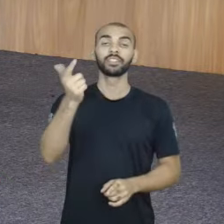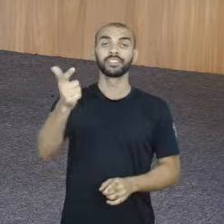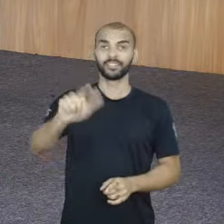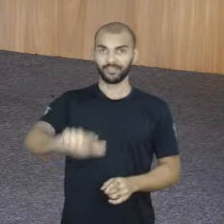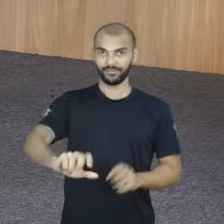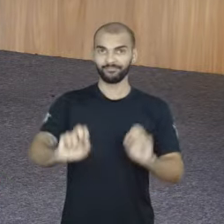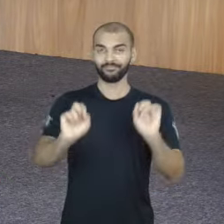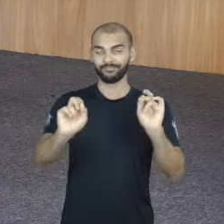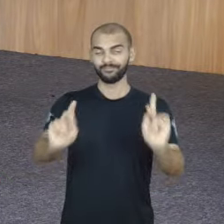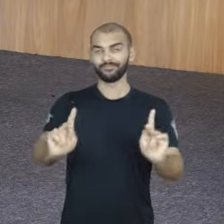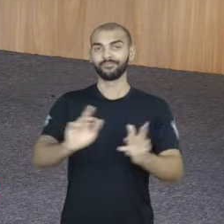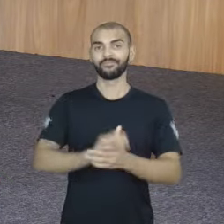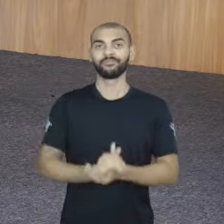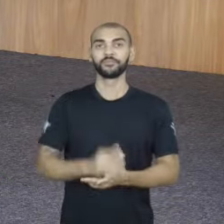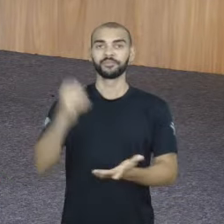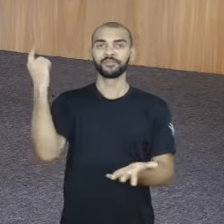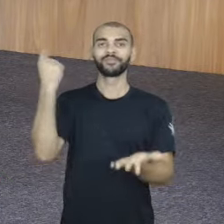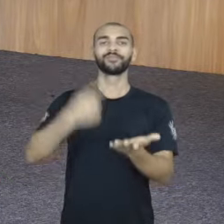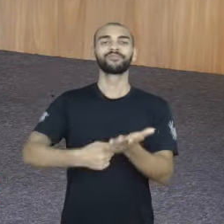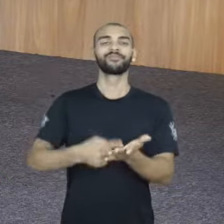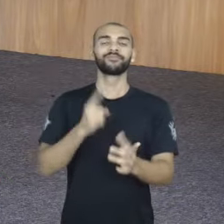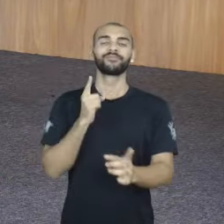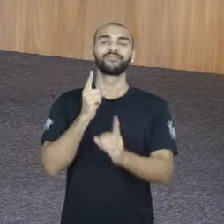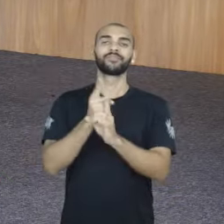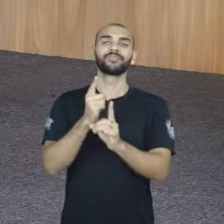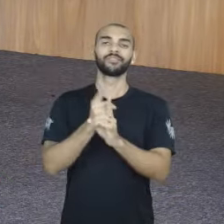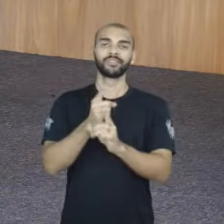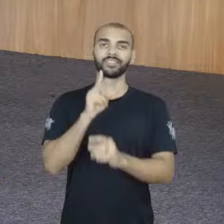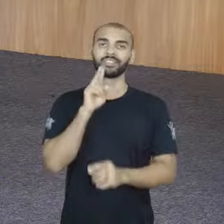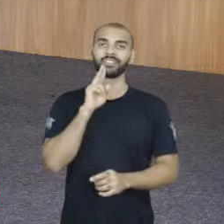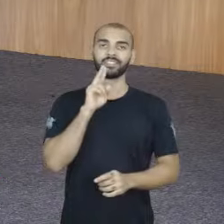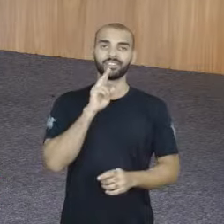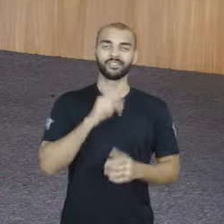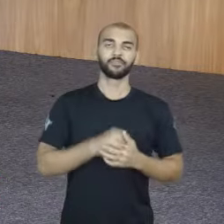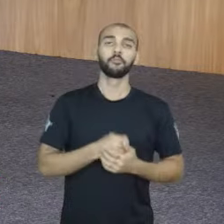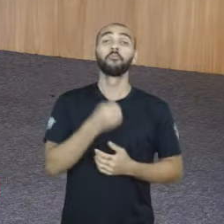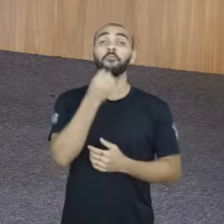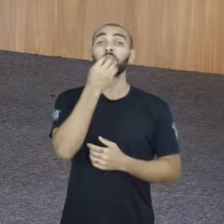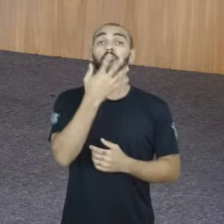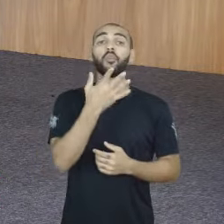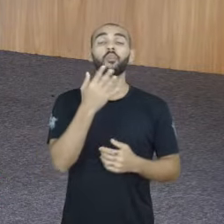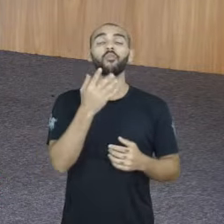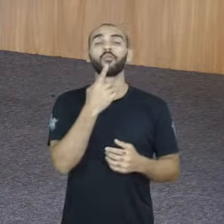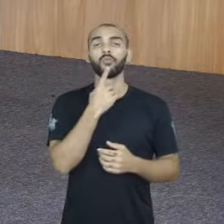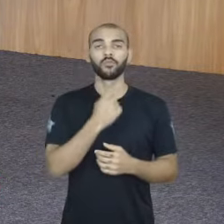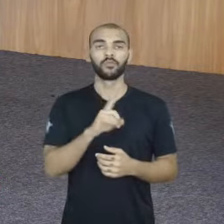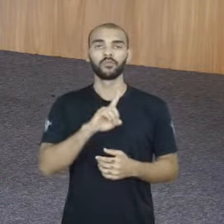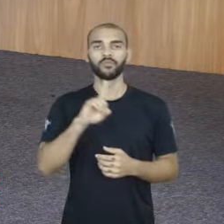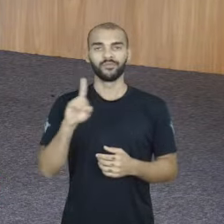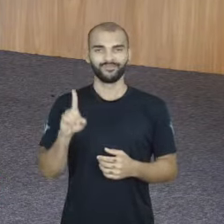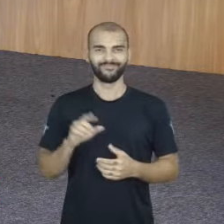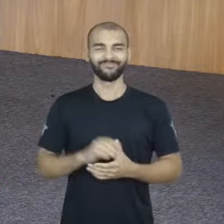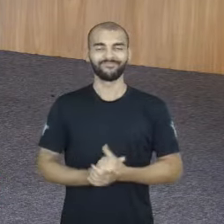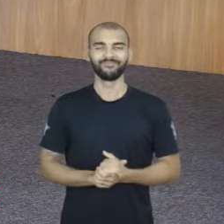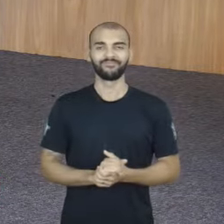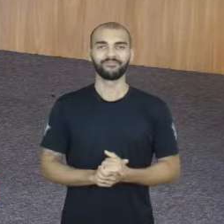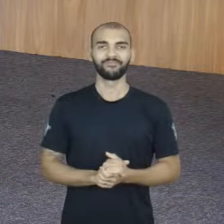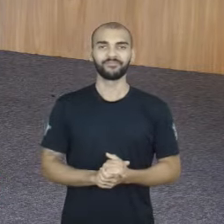Aí, combinadíssimo. Até segunda-feira. Bom descanso. Bom feriado para você. Bom feriado.